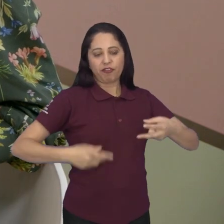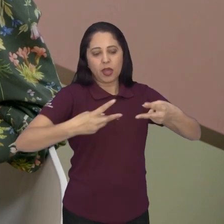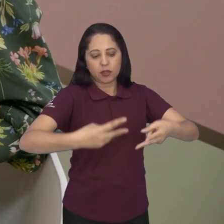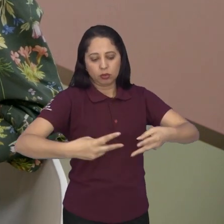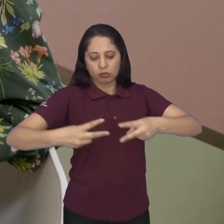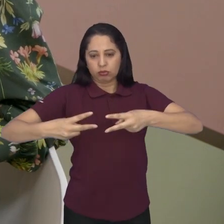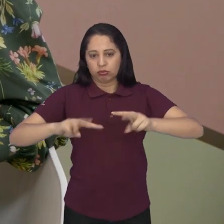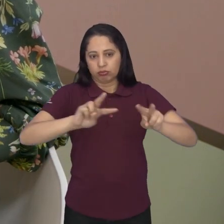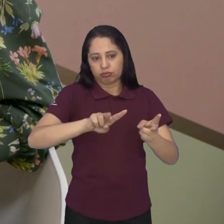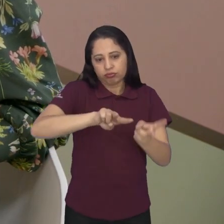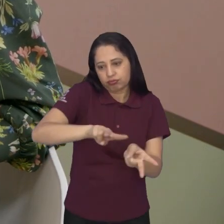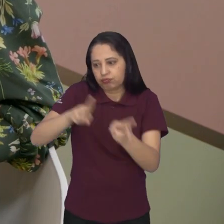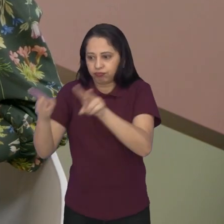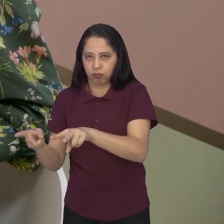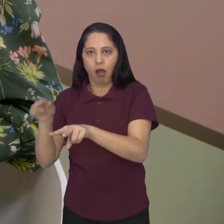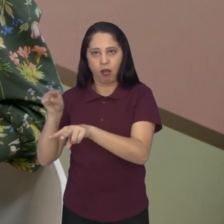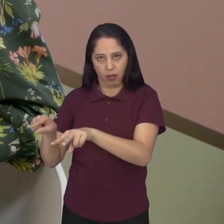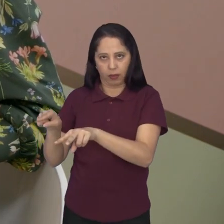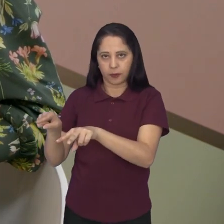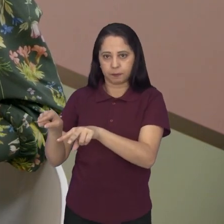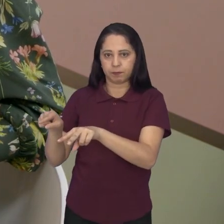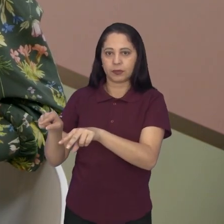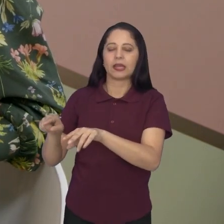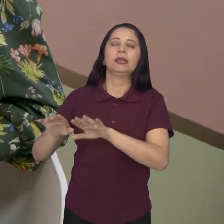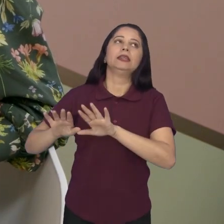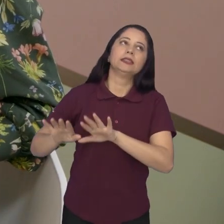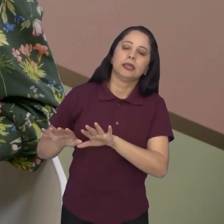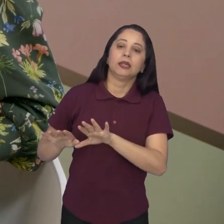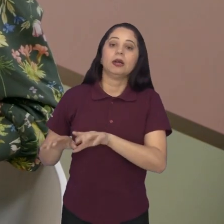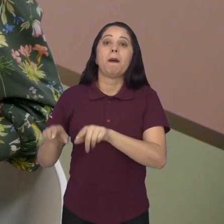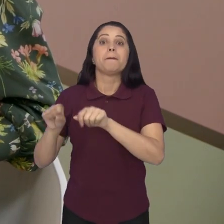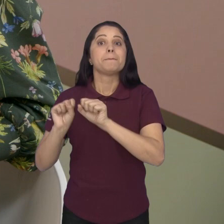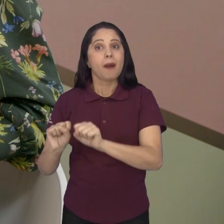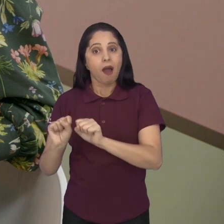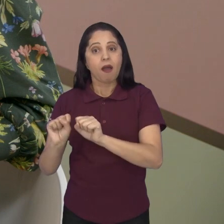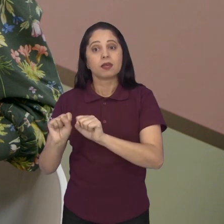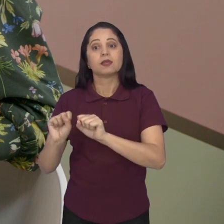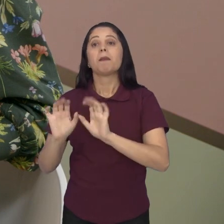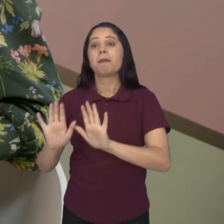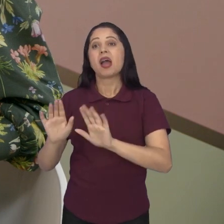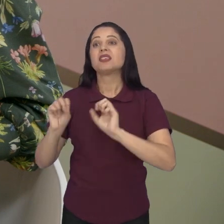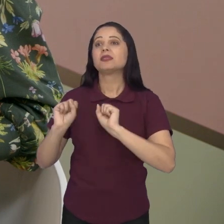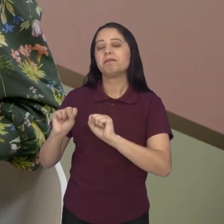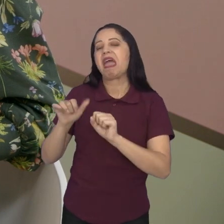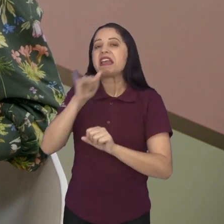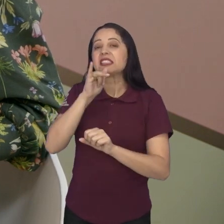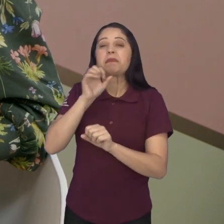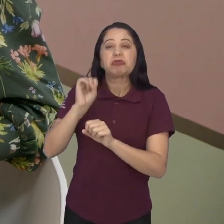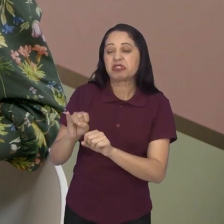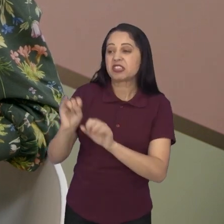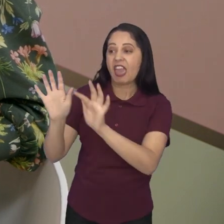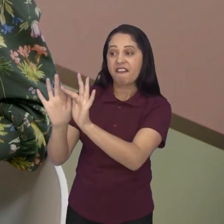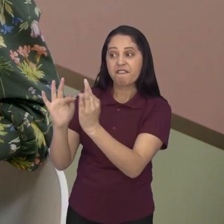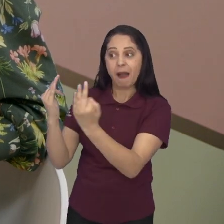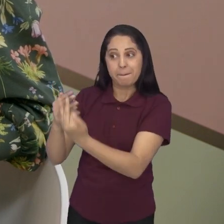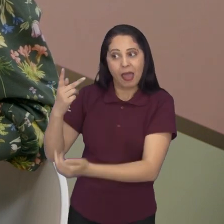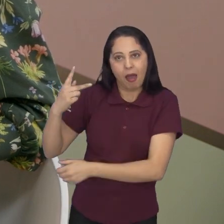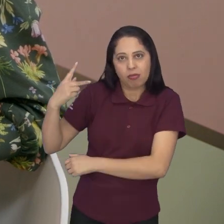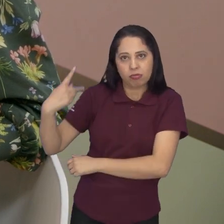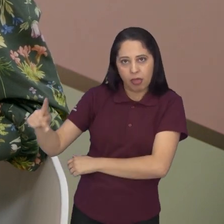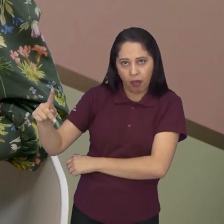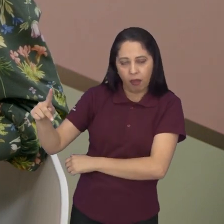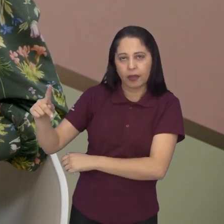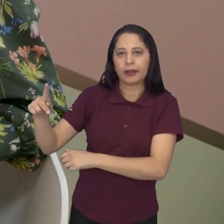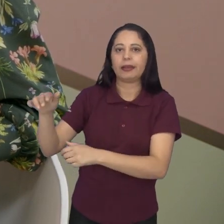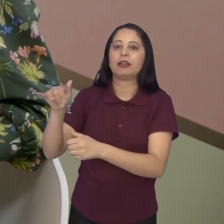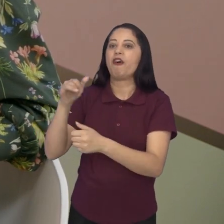conseguiu captar esse fígado. Durante a fila de transplante, algum parente, principalmente